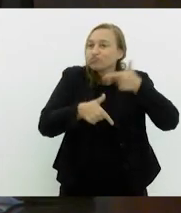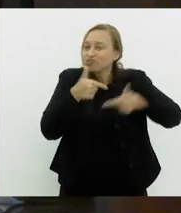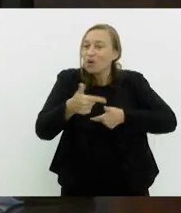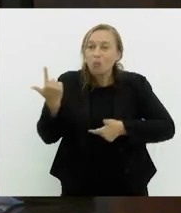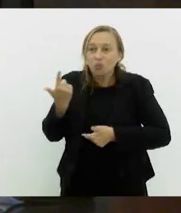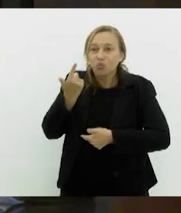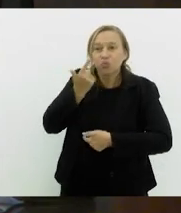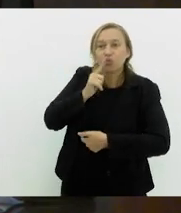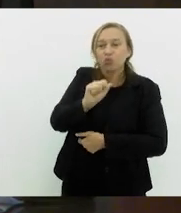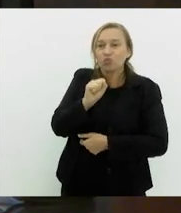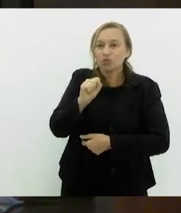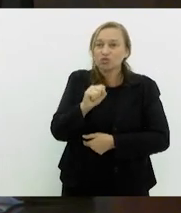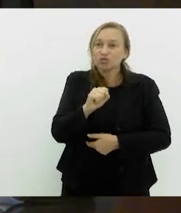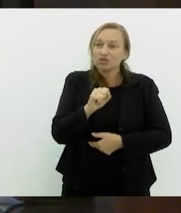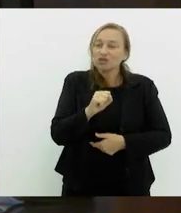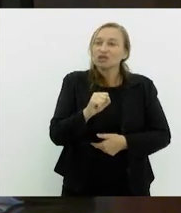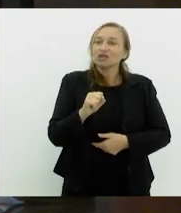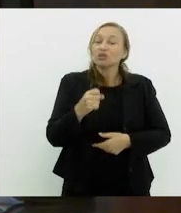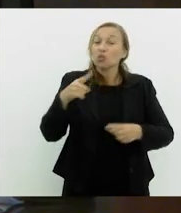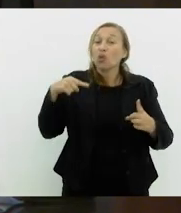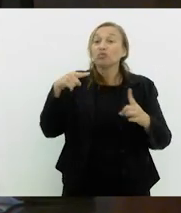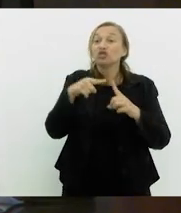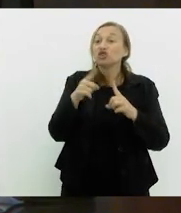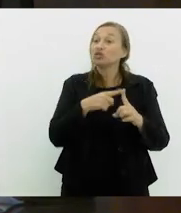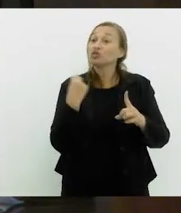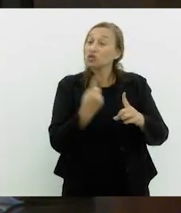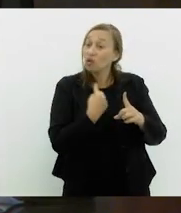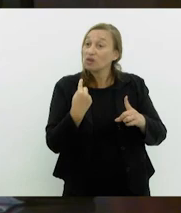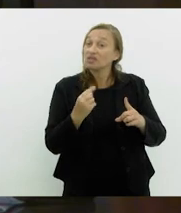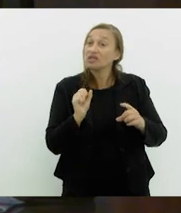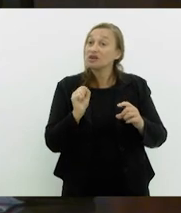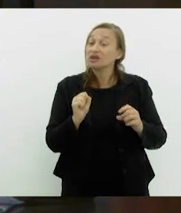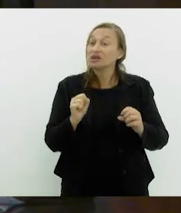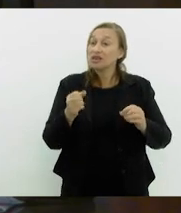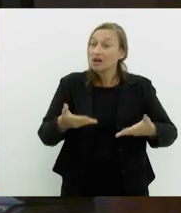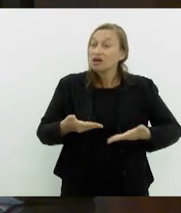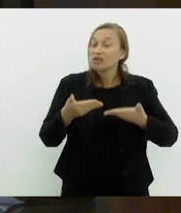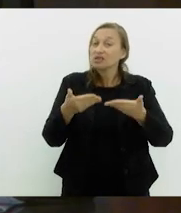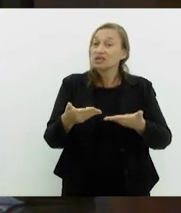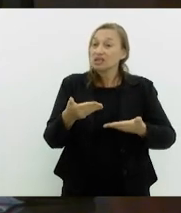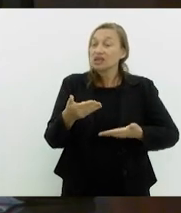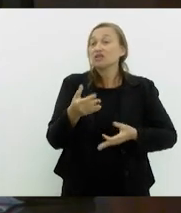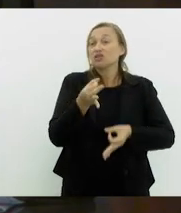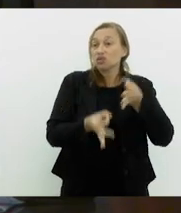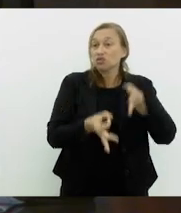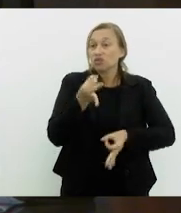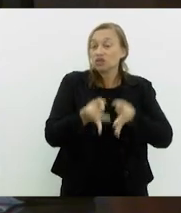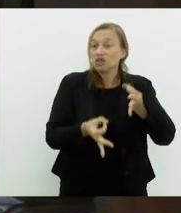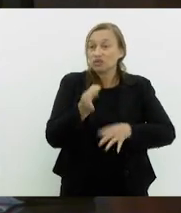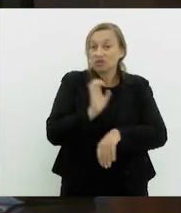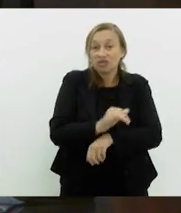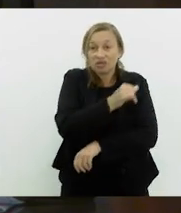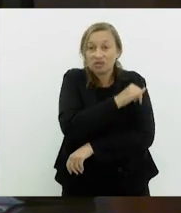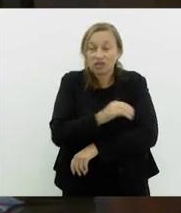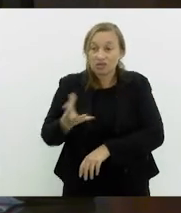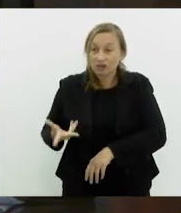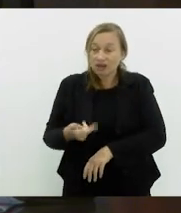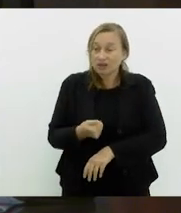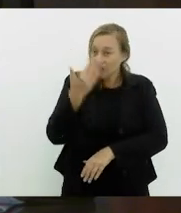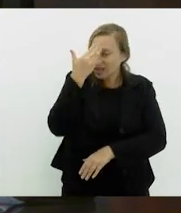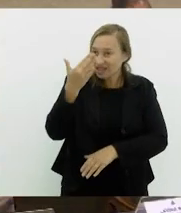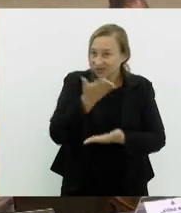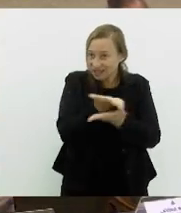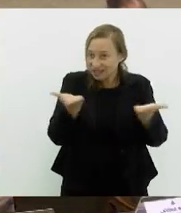consiga alcançar o nosso objetivo, que é prestar assessoria jurídica da Assembleia Legislativa do Estado do Rio de Janeiro. Muito obrigado a todos.